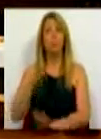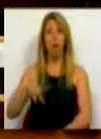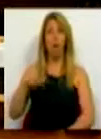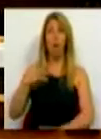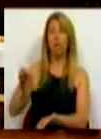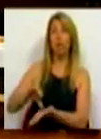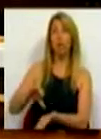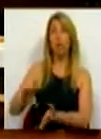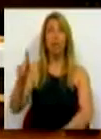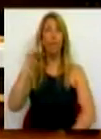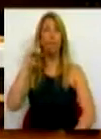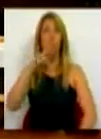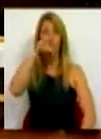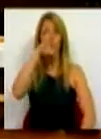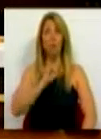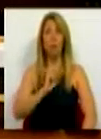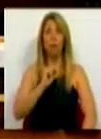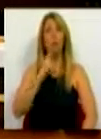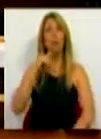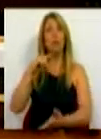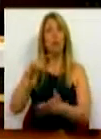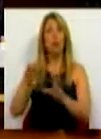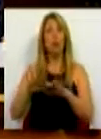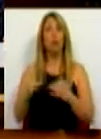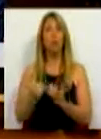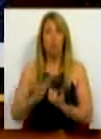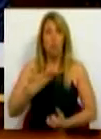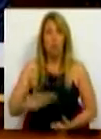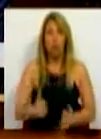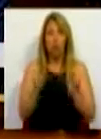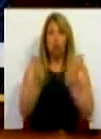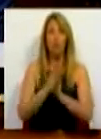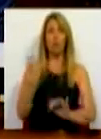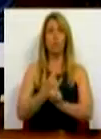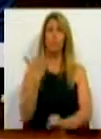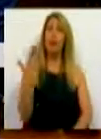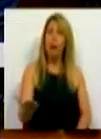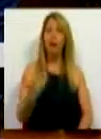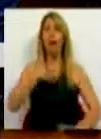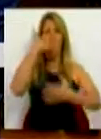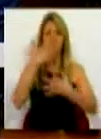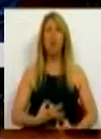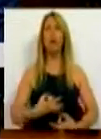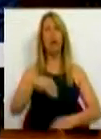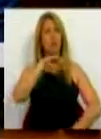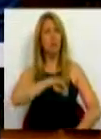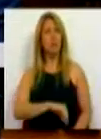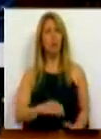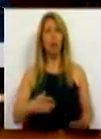do Estado Social, do direito que todos os trabalhadores têm à sua dignidade, ao seu salário e às suas condições de